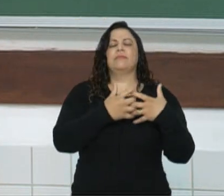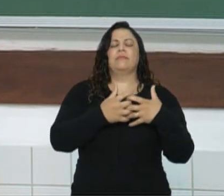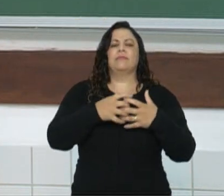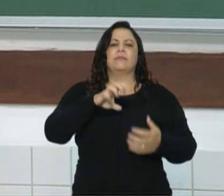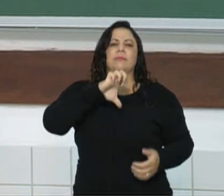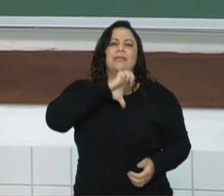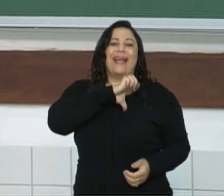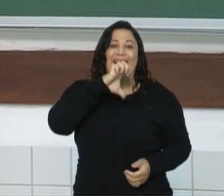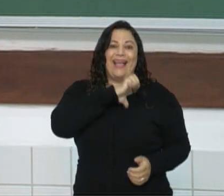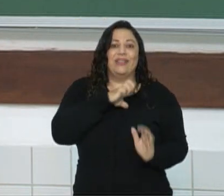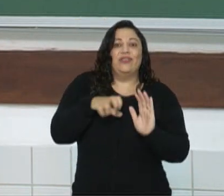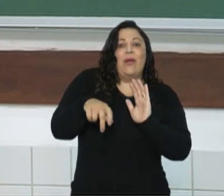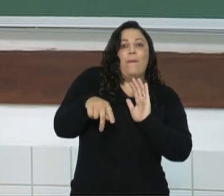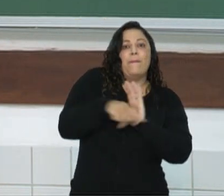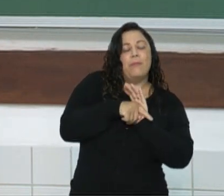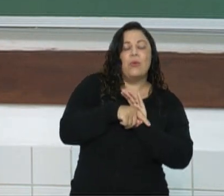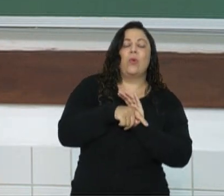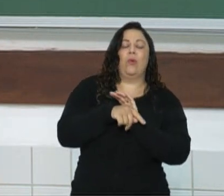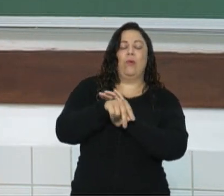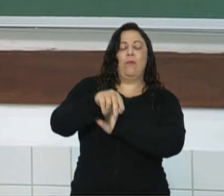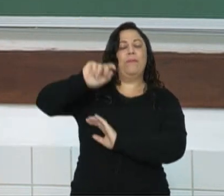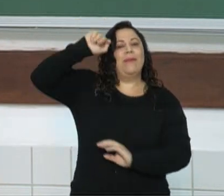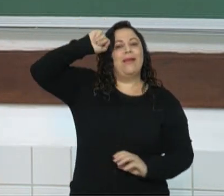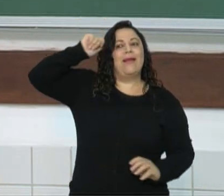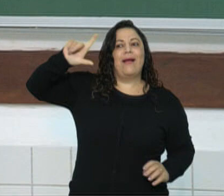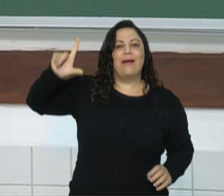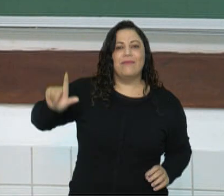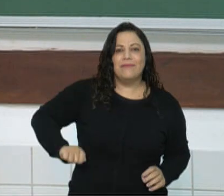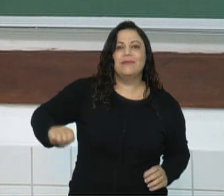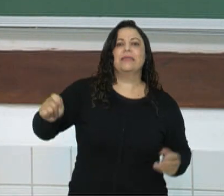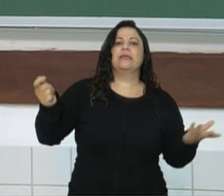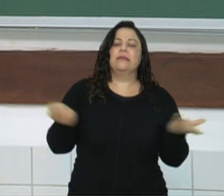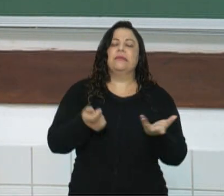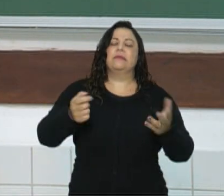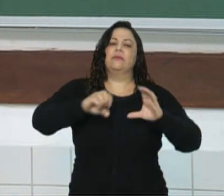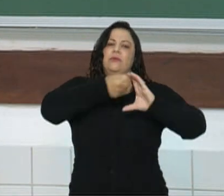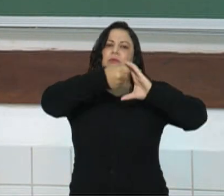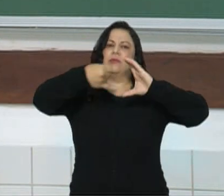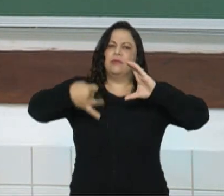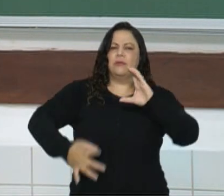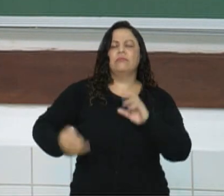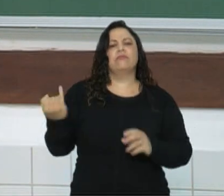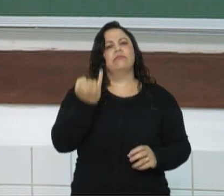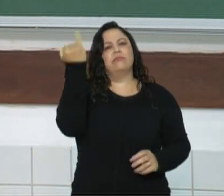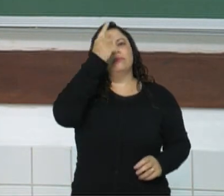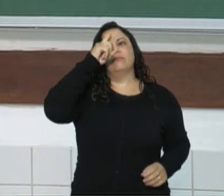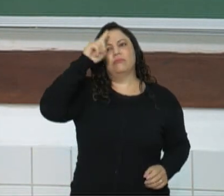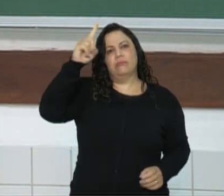vinda do continente africano e que tem muitas características importantes para o nosso dia a dia.